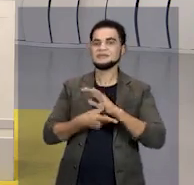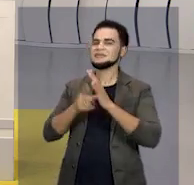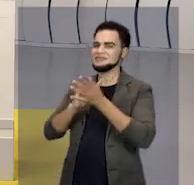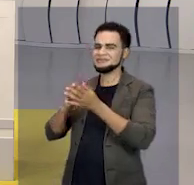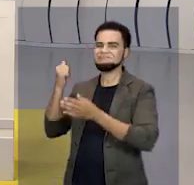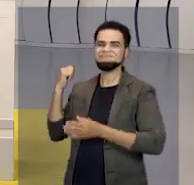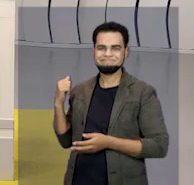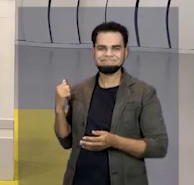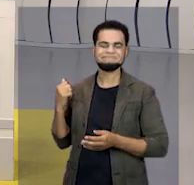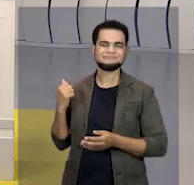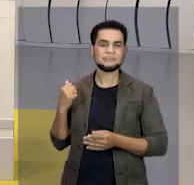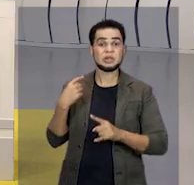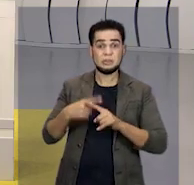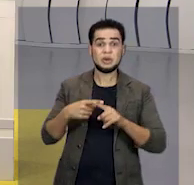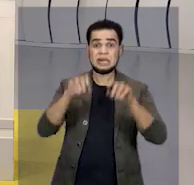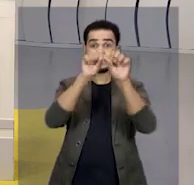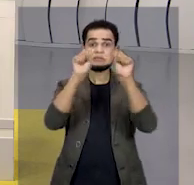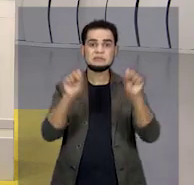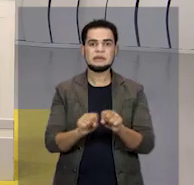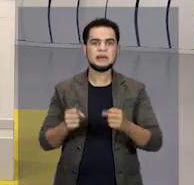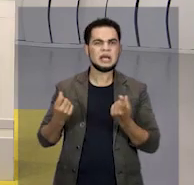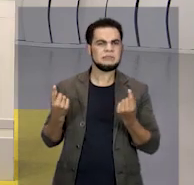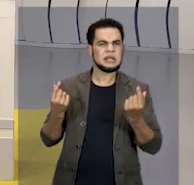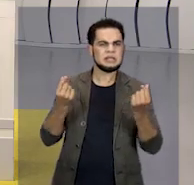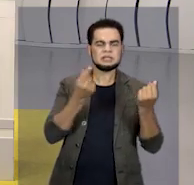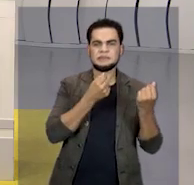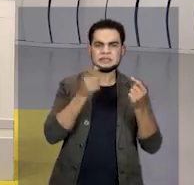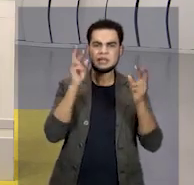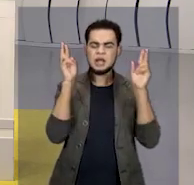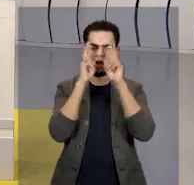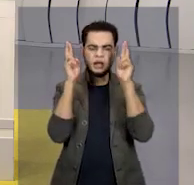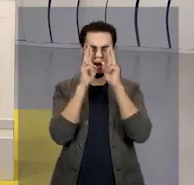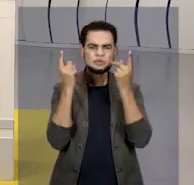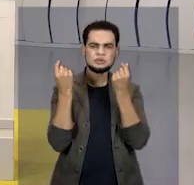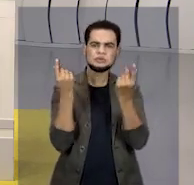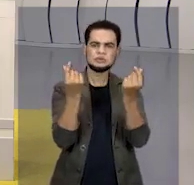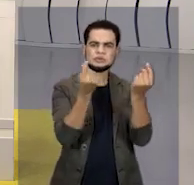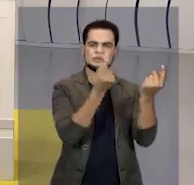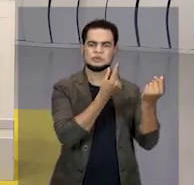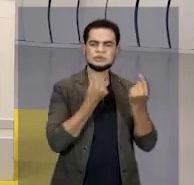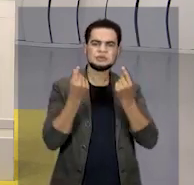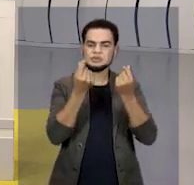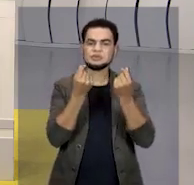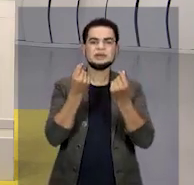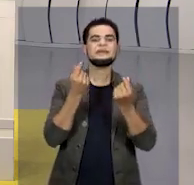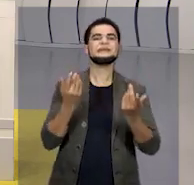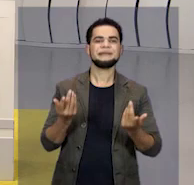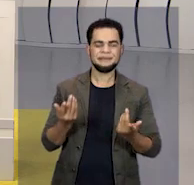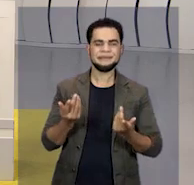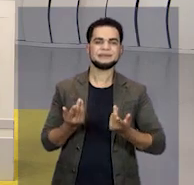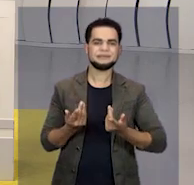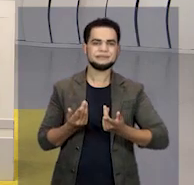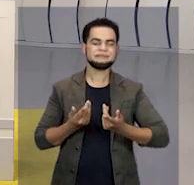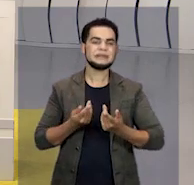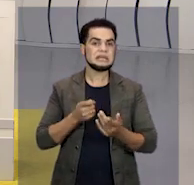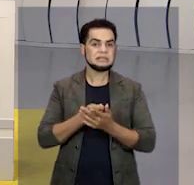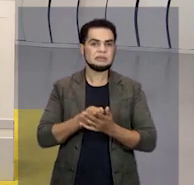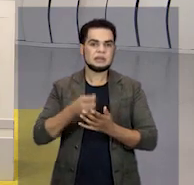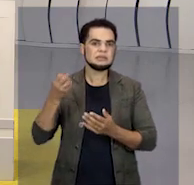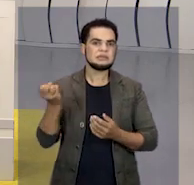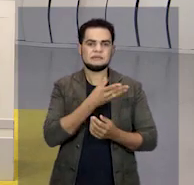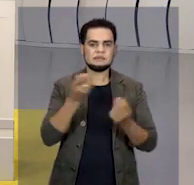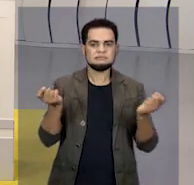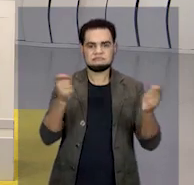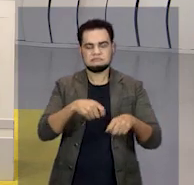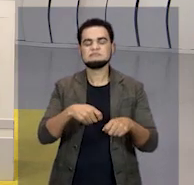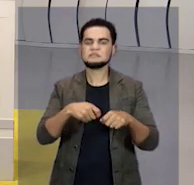tem o sistema capitalista aí muito mais forte, né? Que exige uma nova dinâmica em relação à produção e